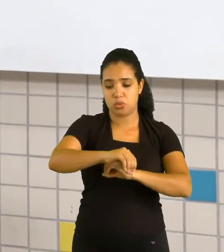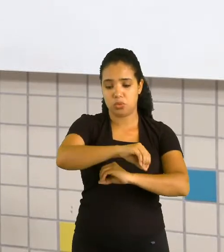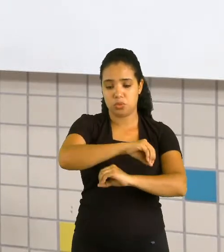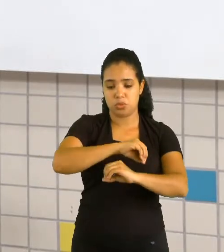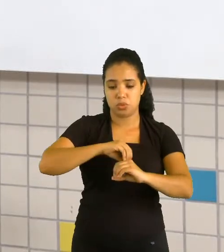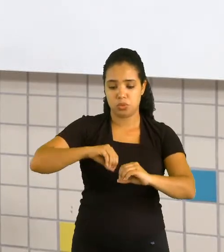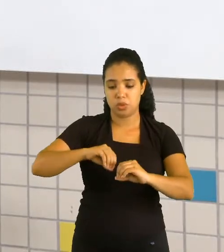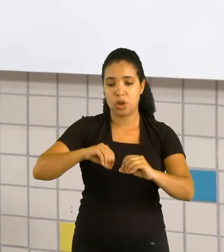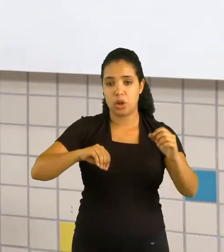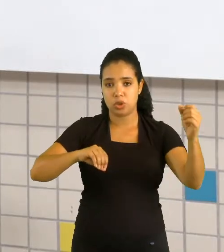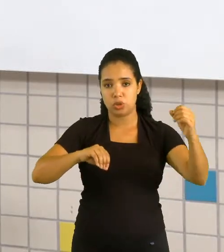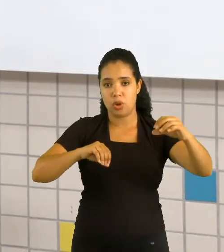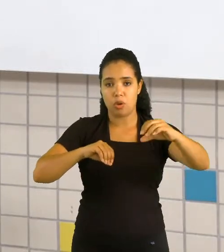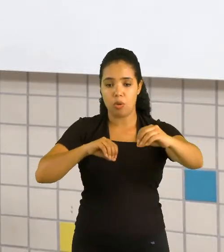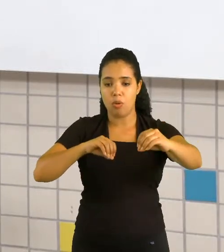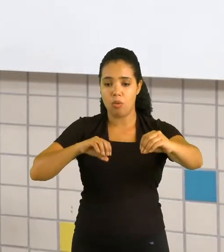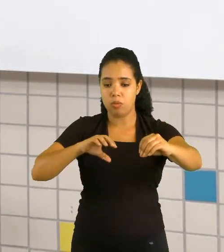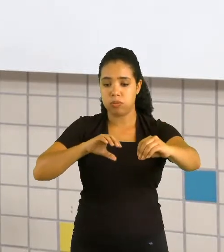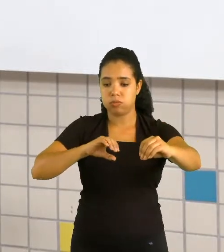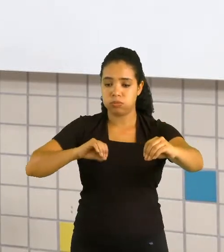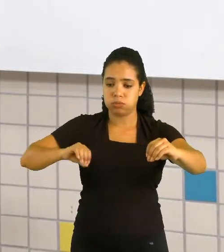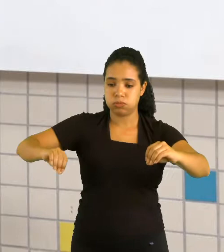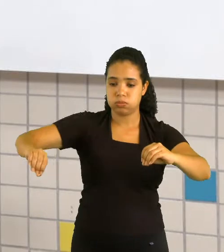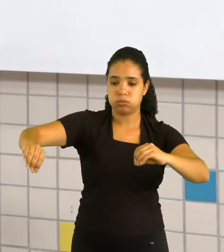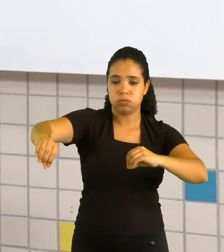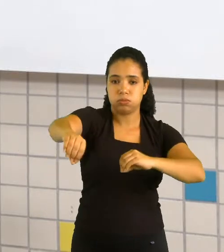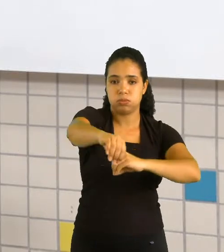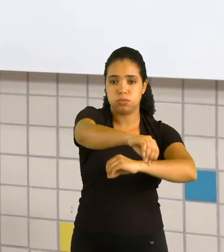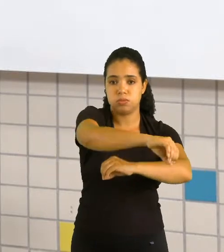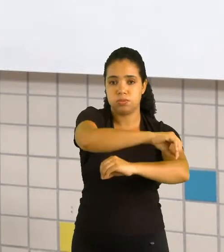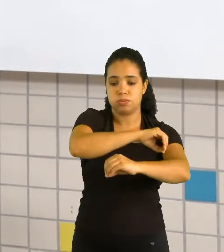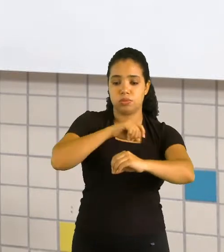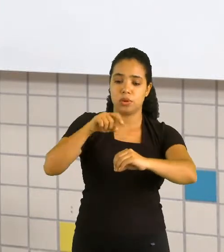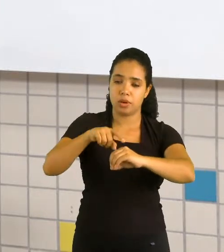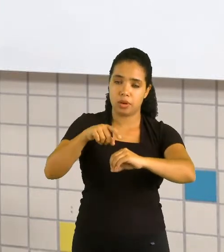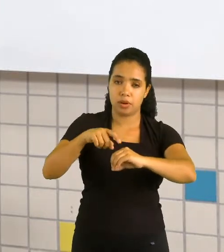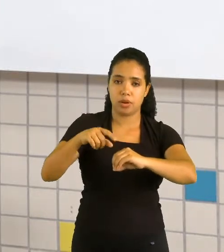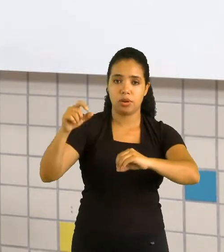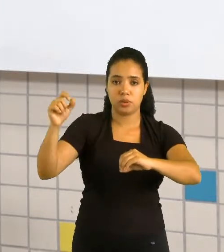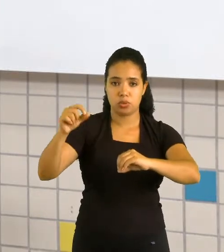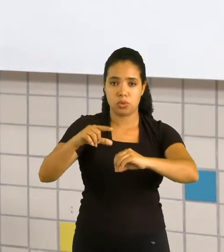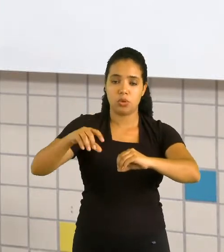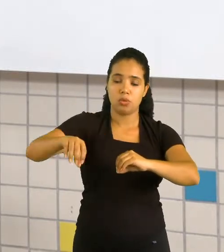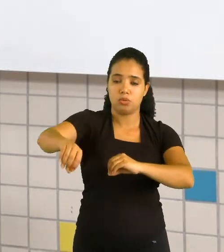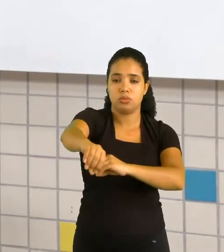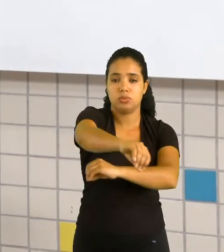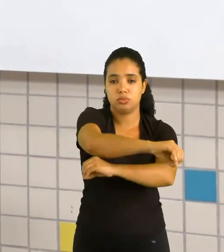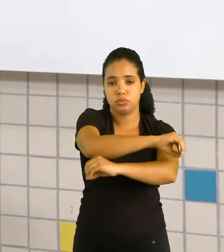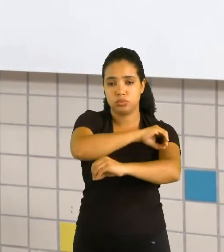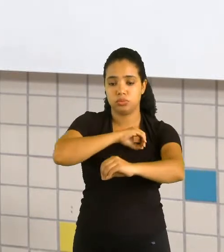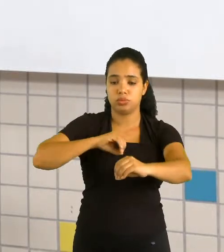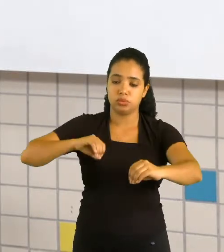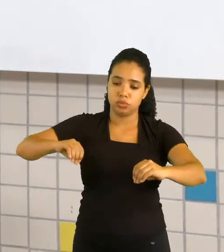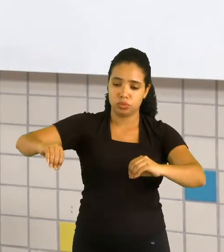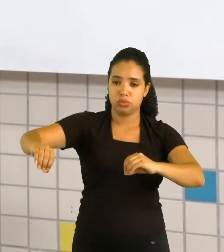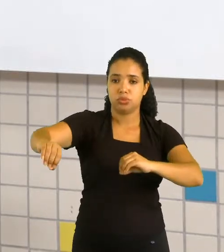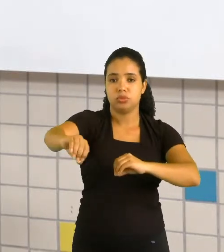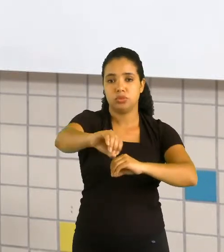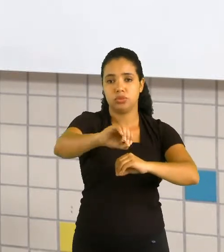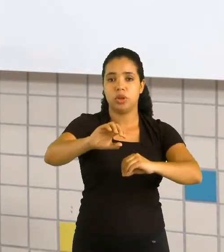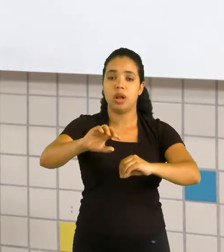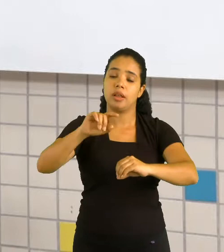movimentos aparentes. Na verdade, os movimentos reais é o movimento que a Terra faz em torno dela